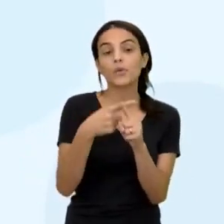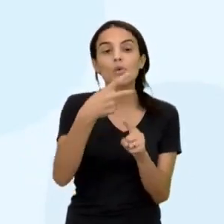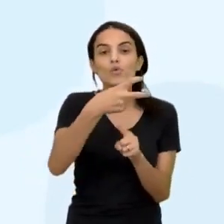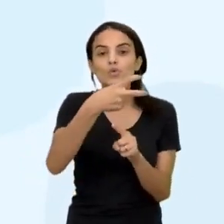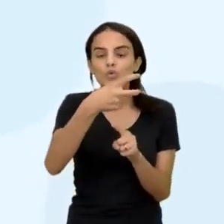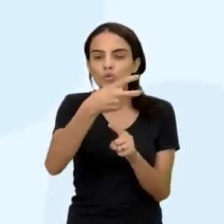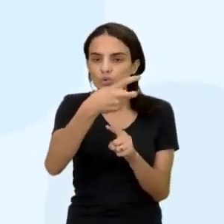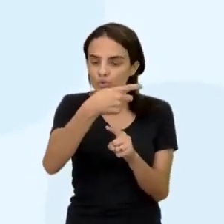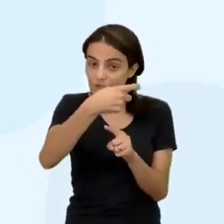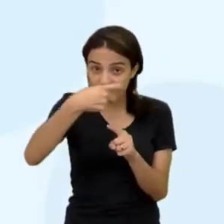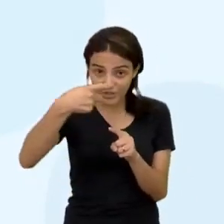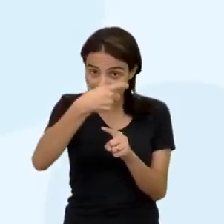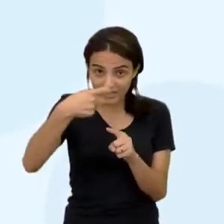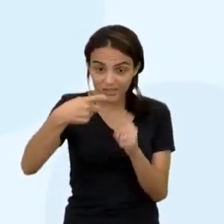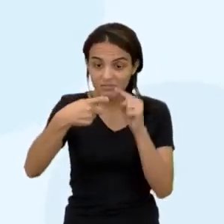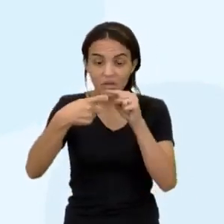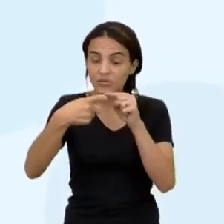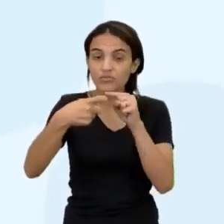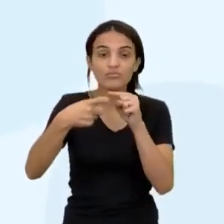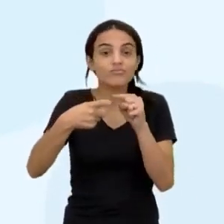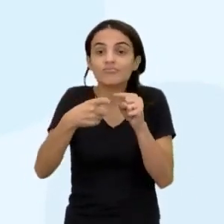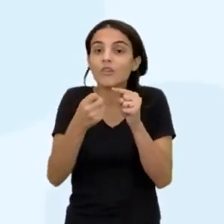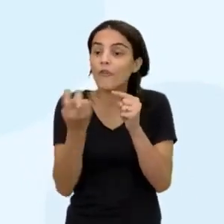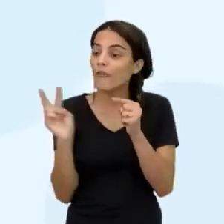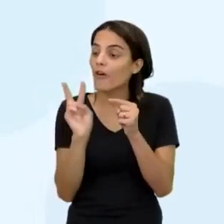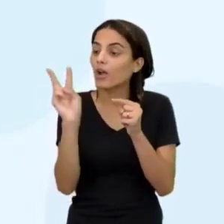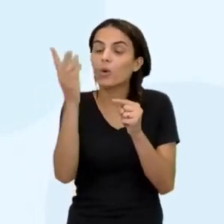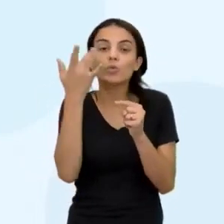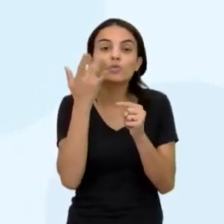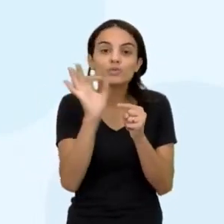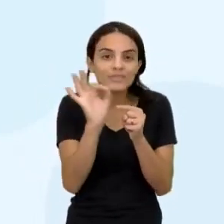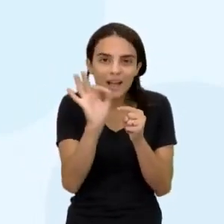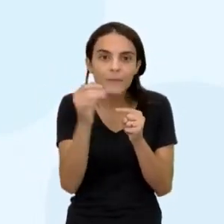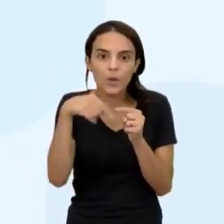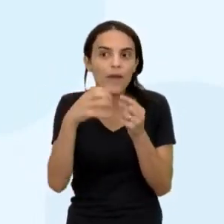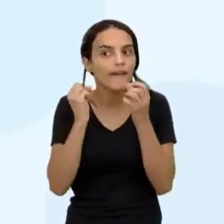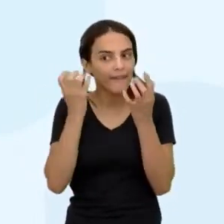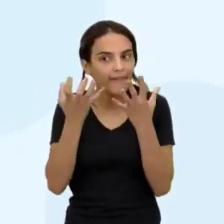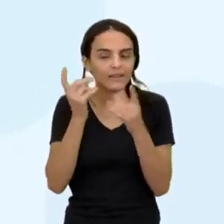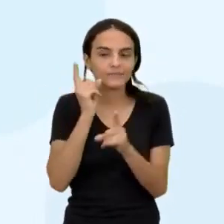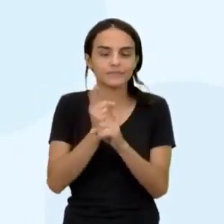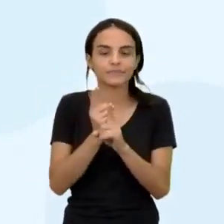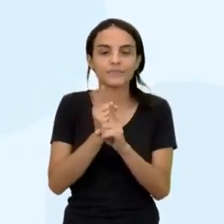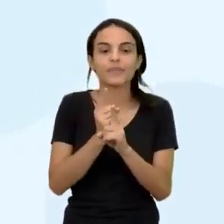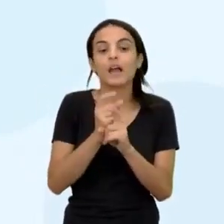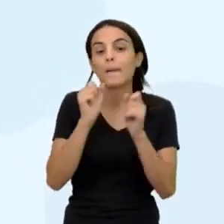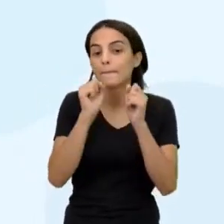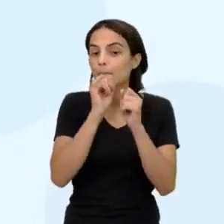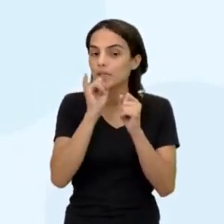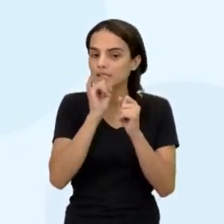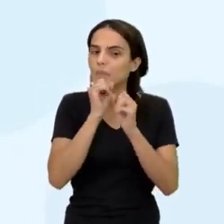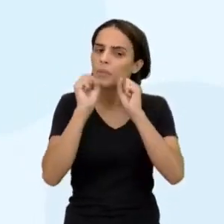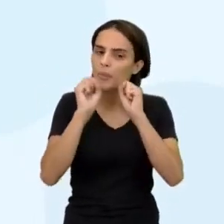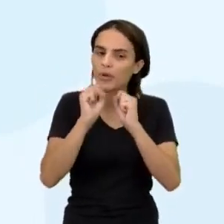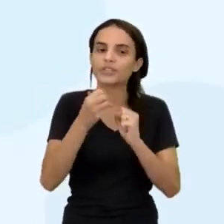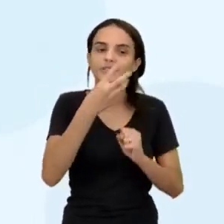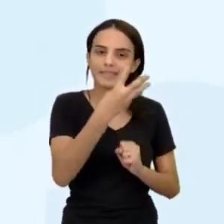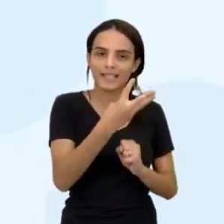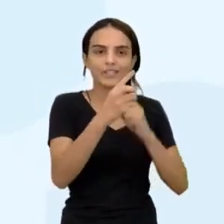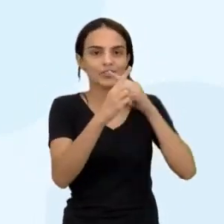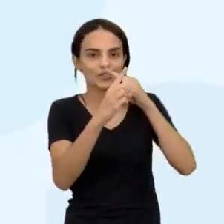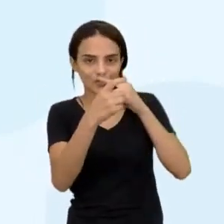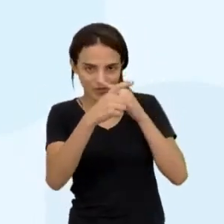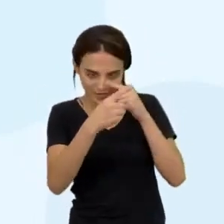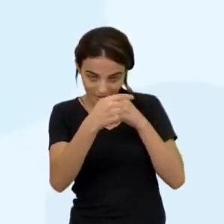sabe quem é quem a gente quer descobrir, tá certo? Mas eu saberia fazer, por exemplo, 3x mais 2x. era, você